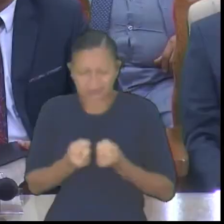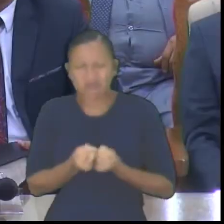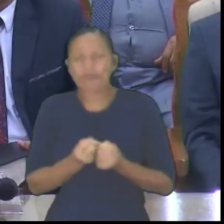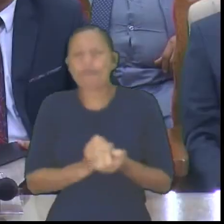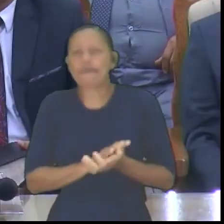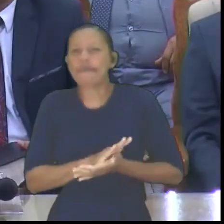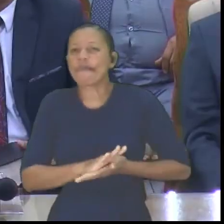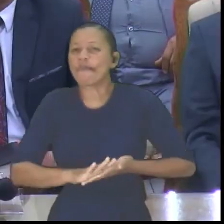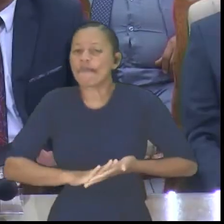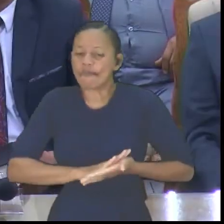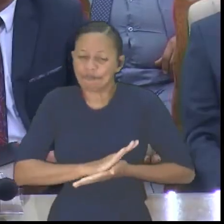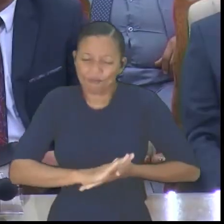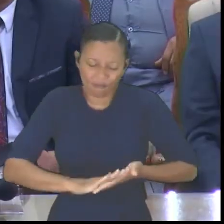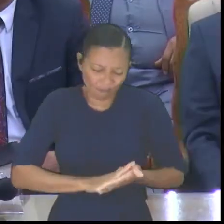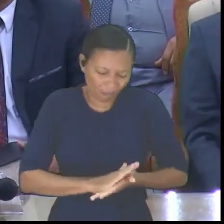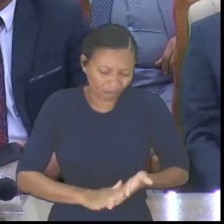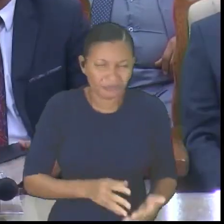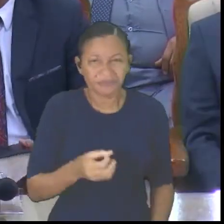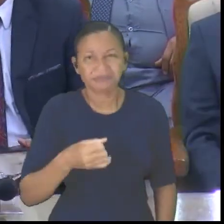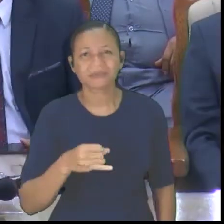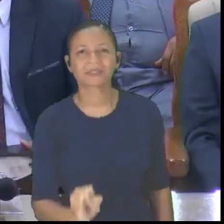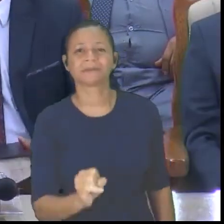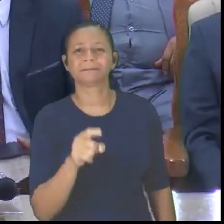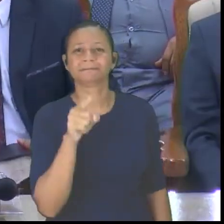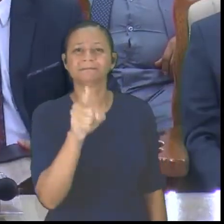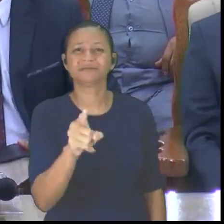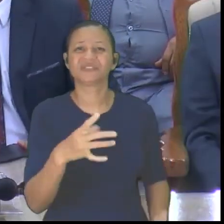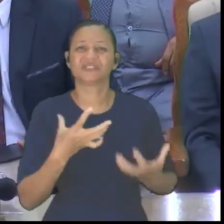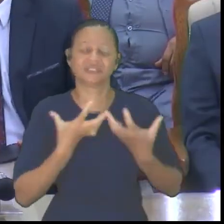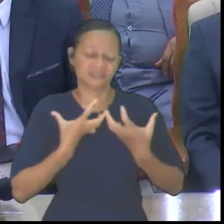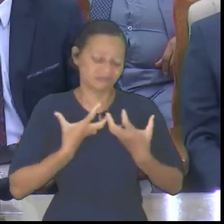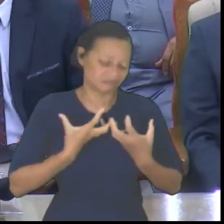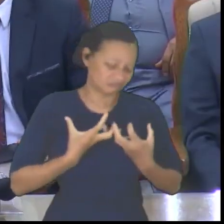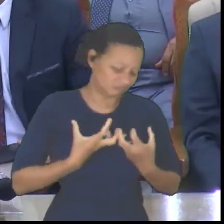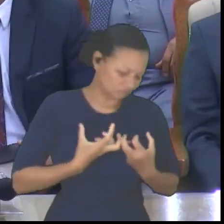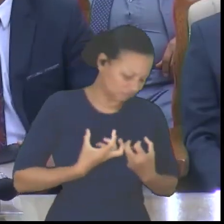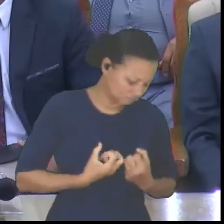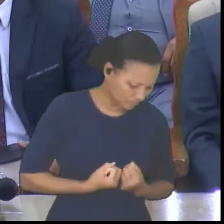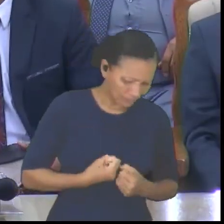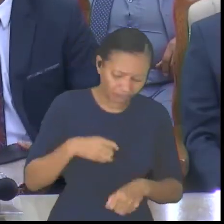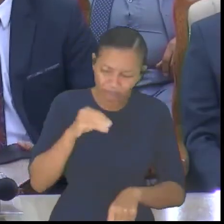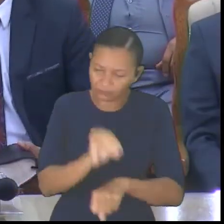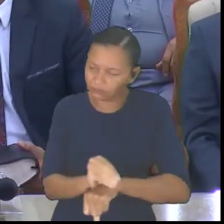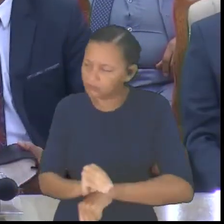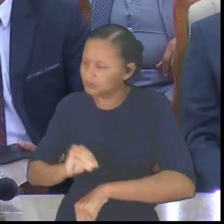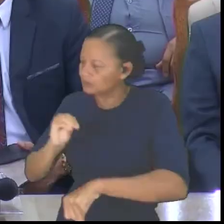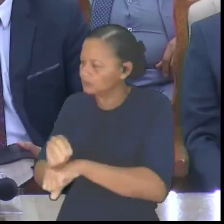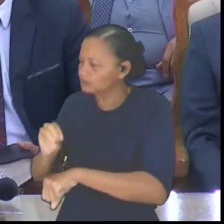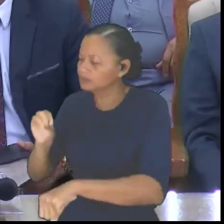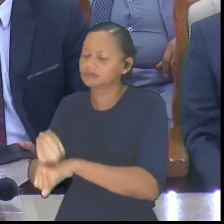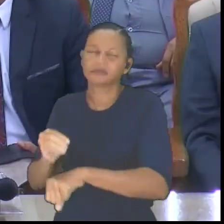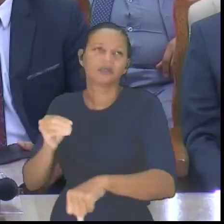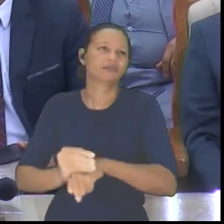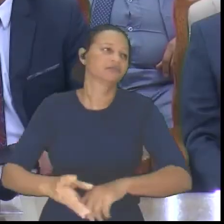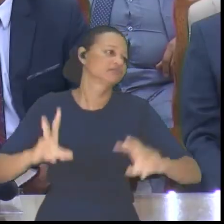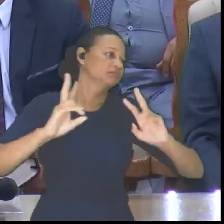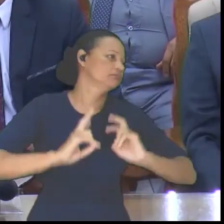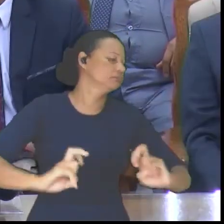troca. Então, se você está cansado de cuidar de gente e não ser